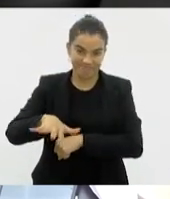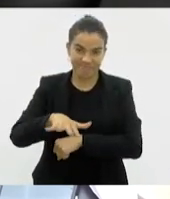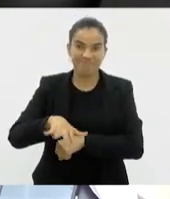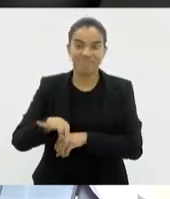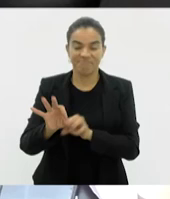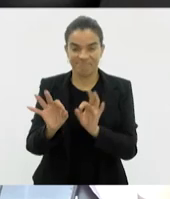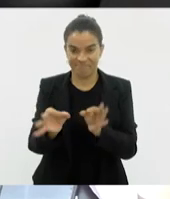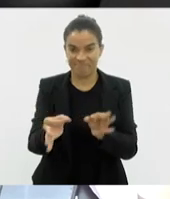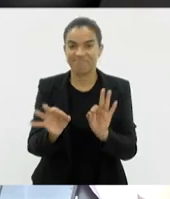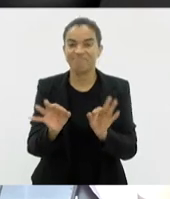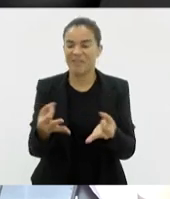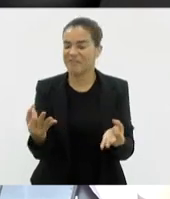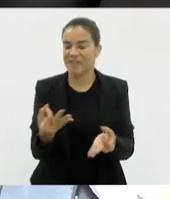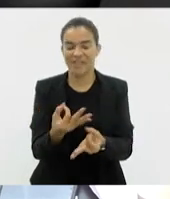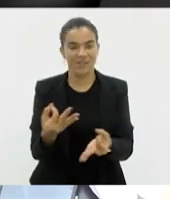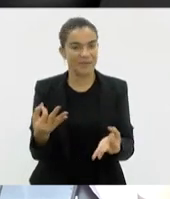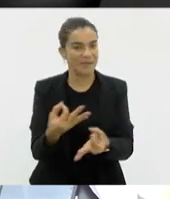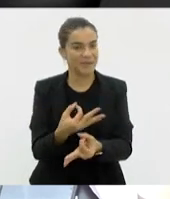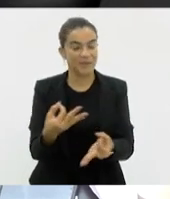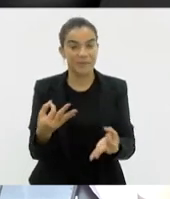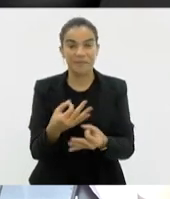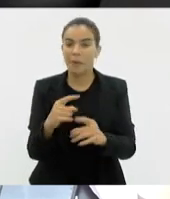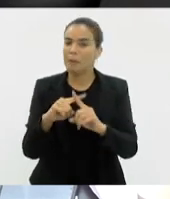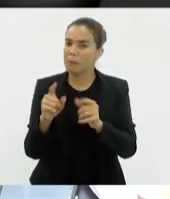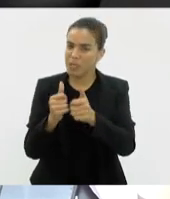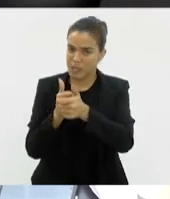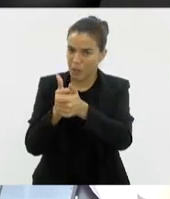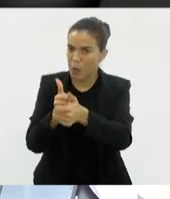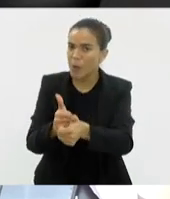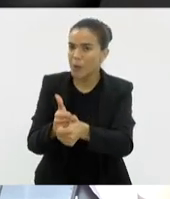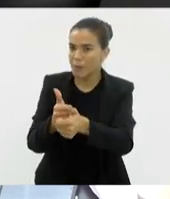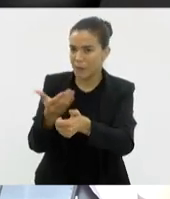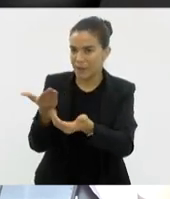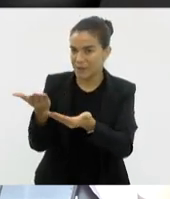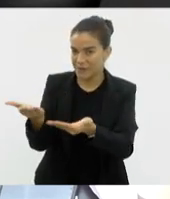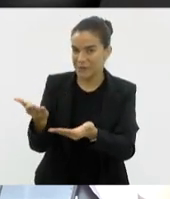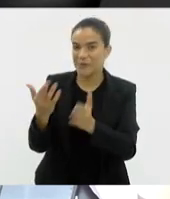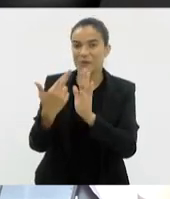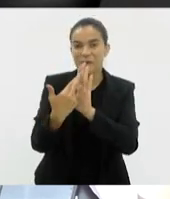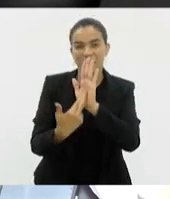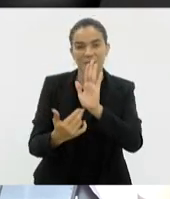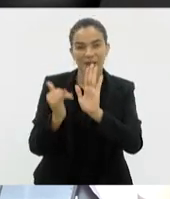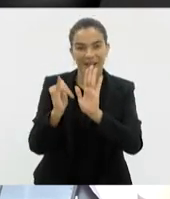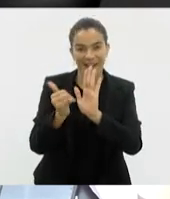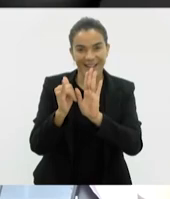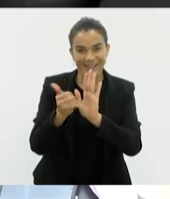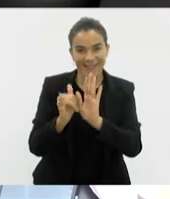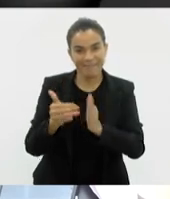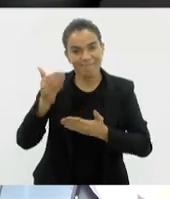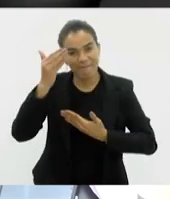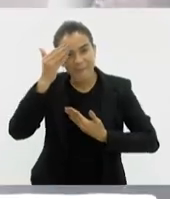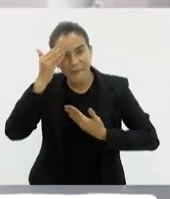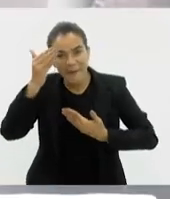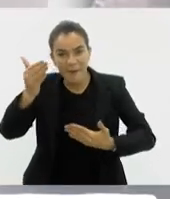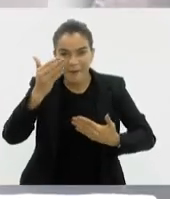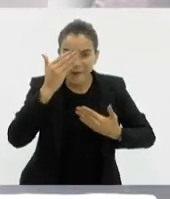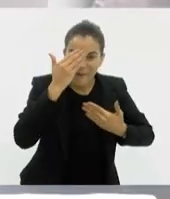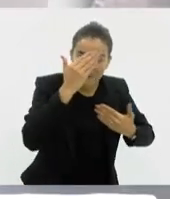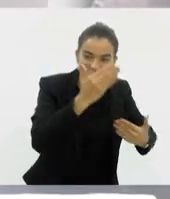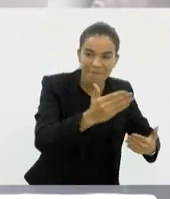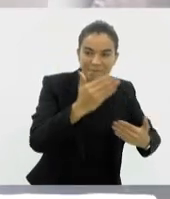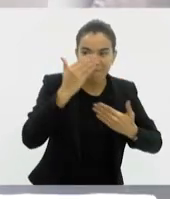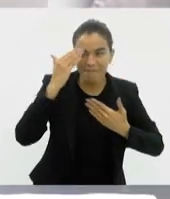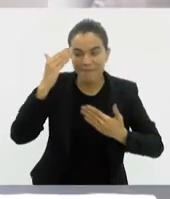etc. Perfeito. Mas estou acompanhando o nosso relator. Obrigado a todos pelo consenso